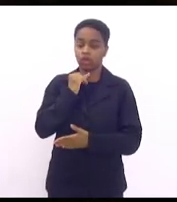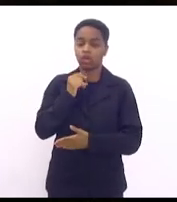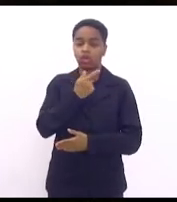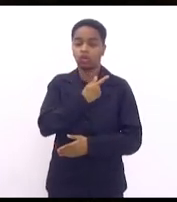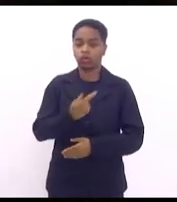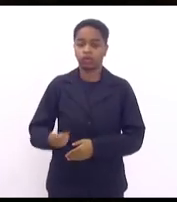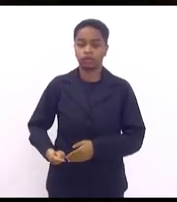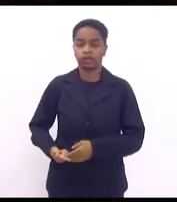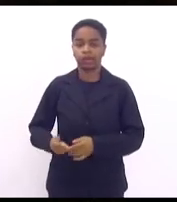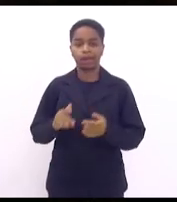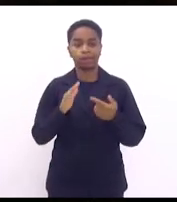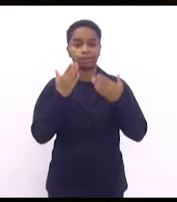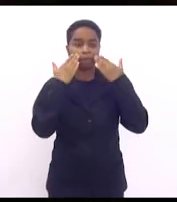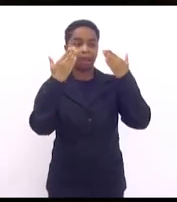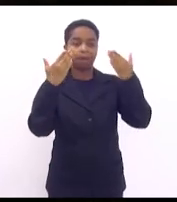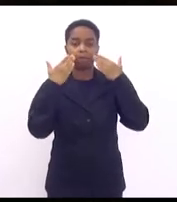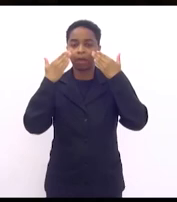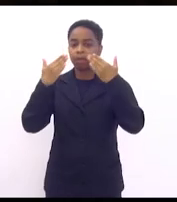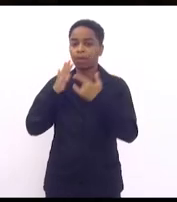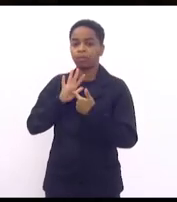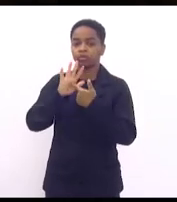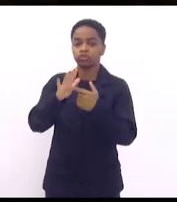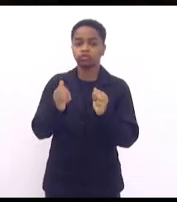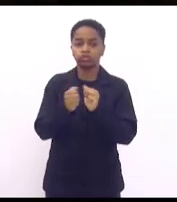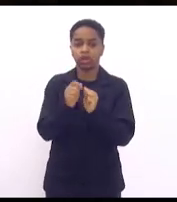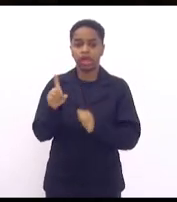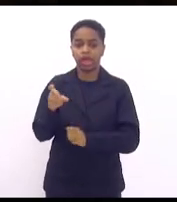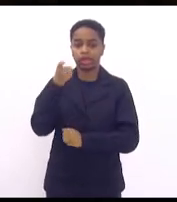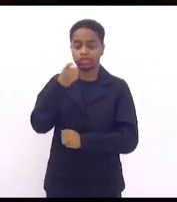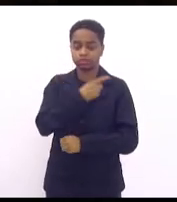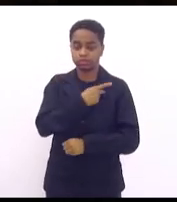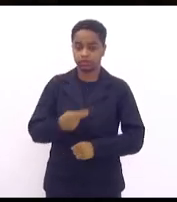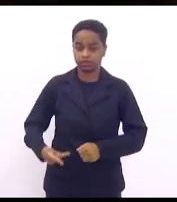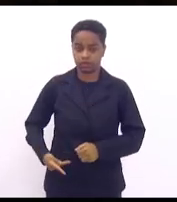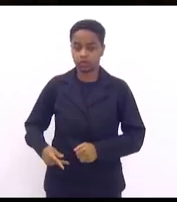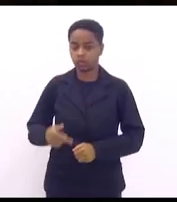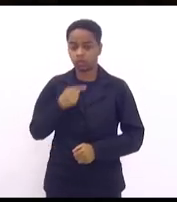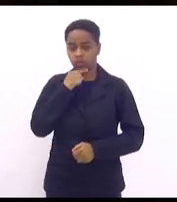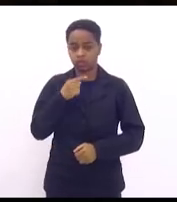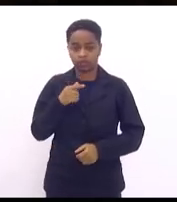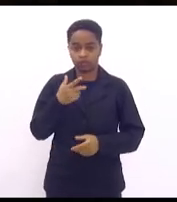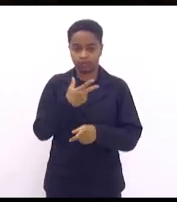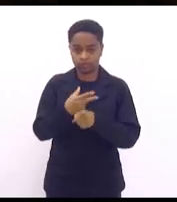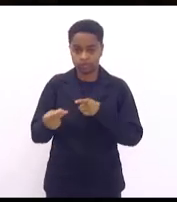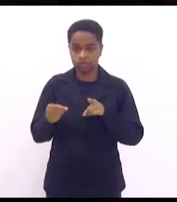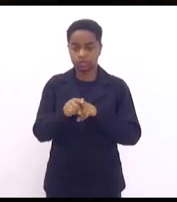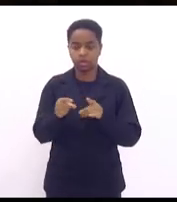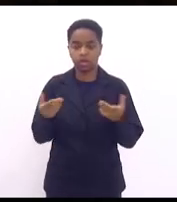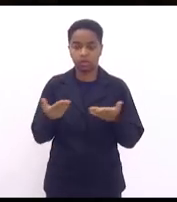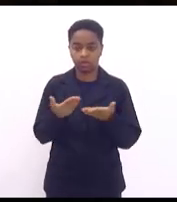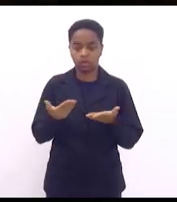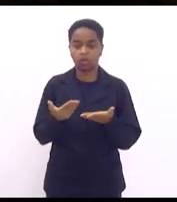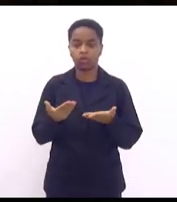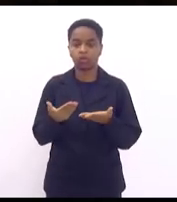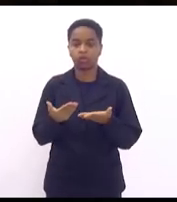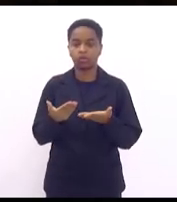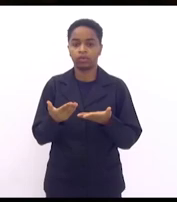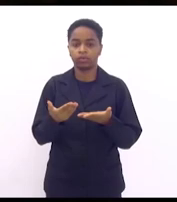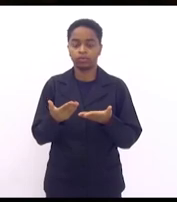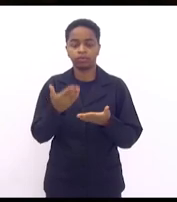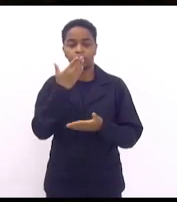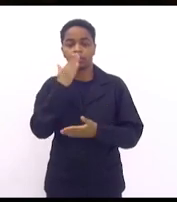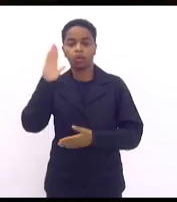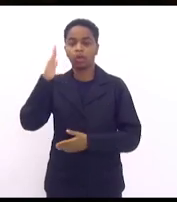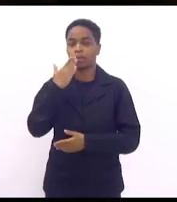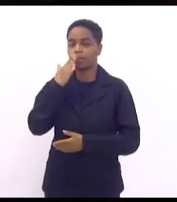show pirotécnico junto do ex-prefeito não reeleito e atual secretário de Estado de Governo, Bernardo Rossi, prometendo mais para o meu